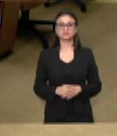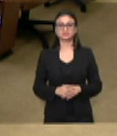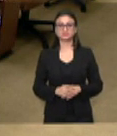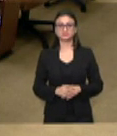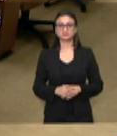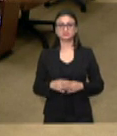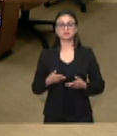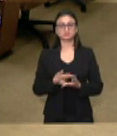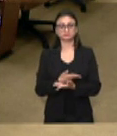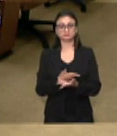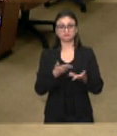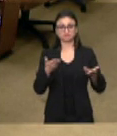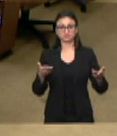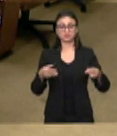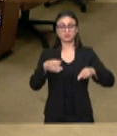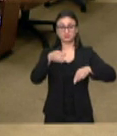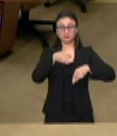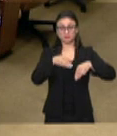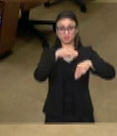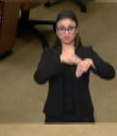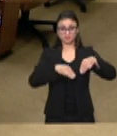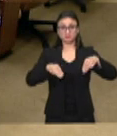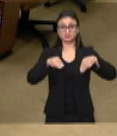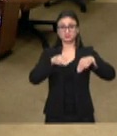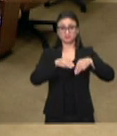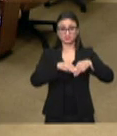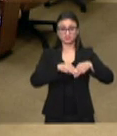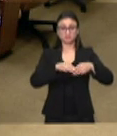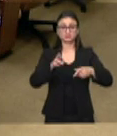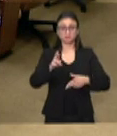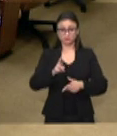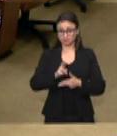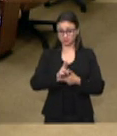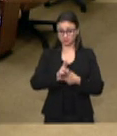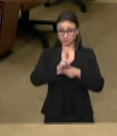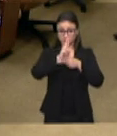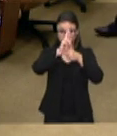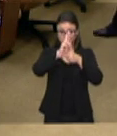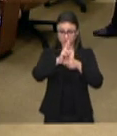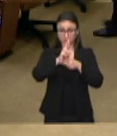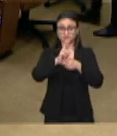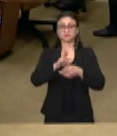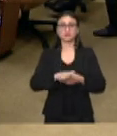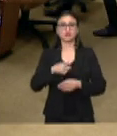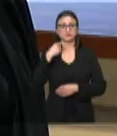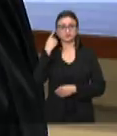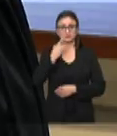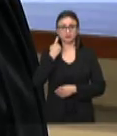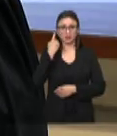mais interna da bancada, em formato da letra U invertida, à esquerda.